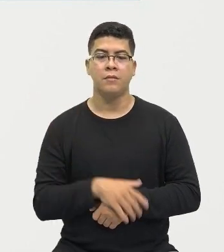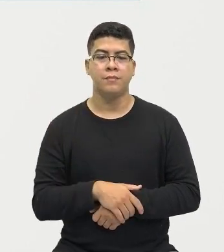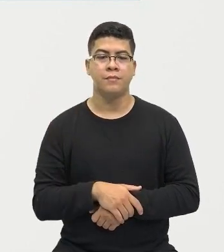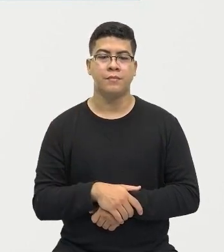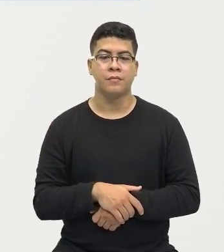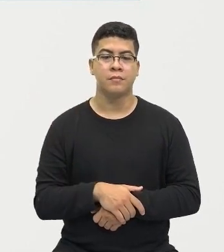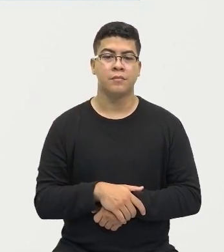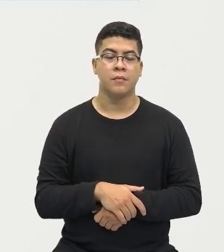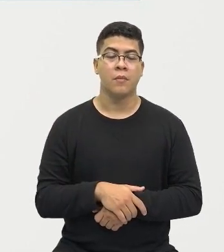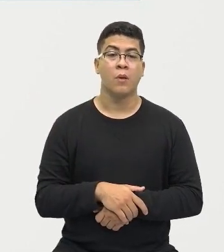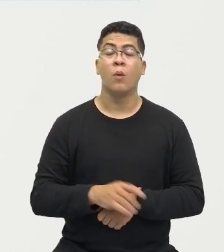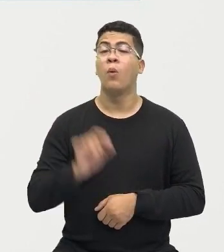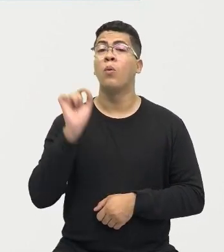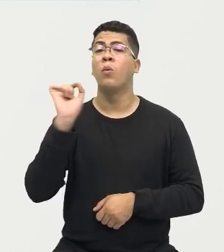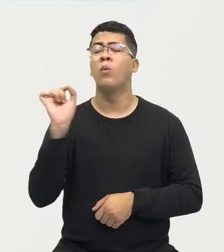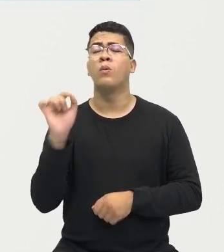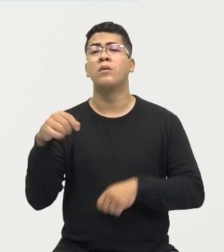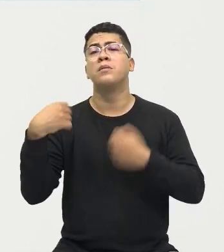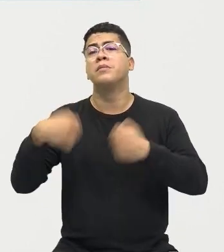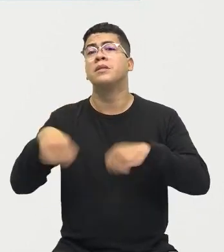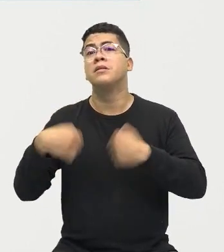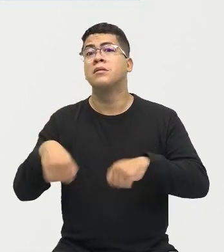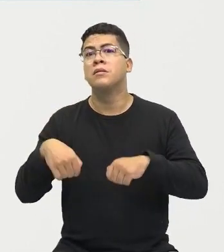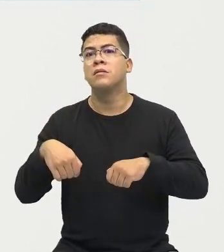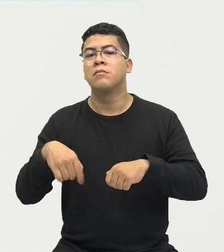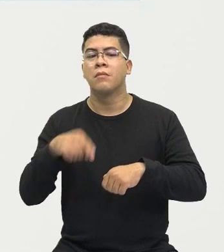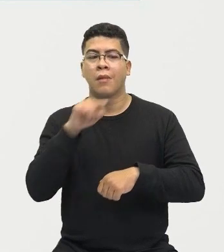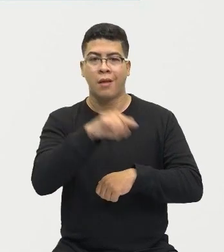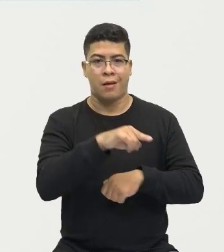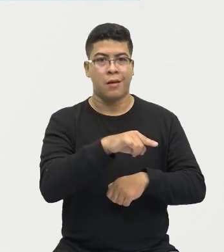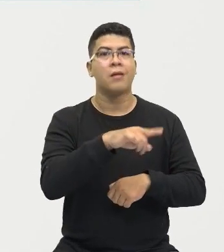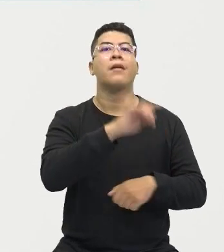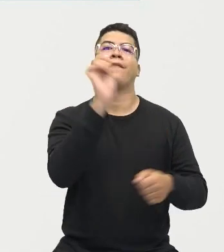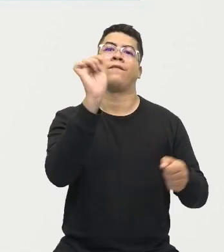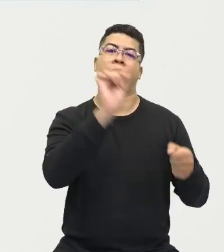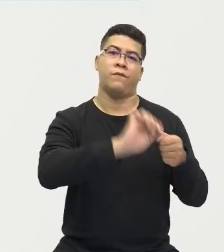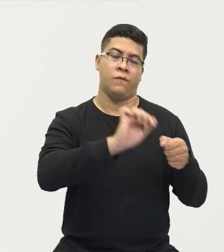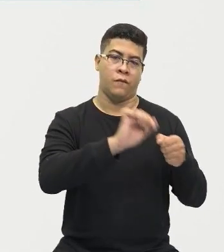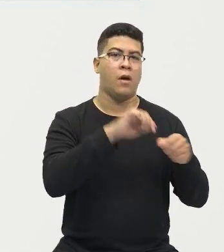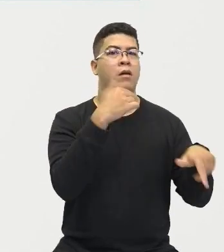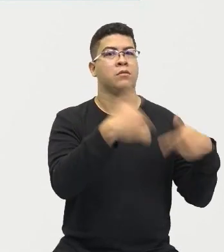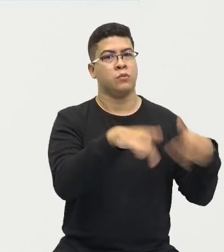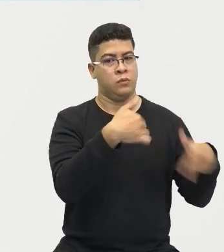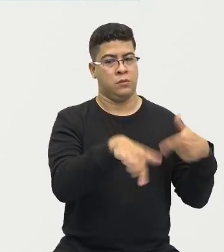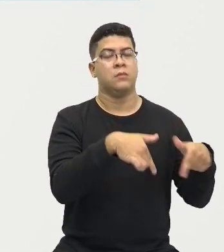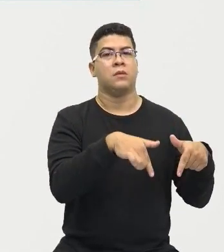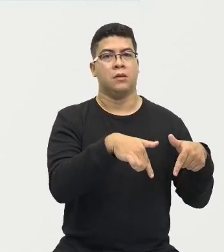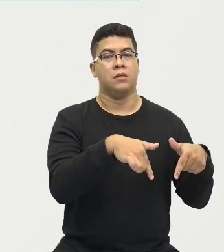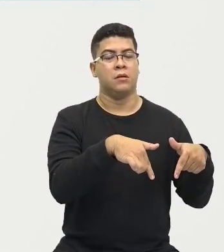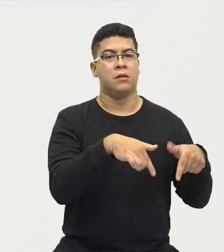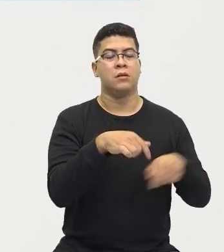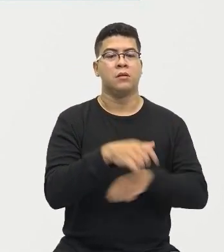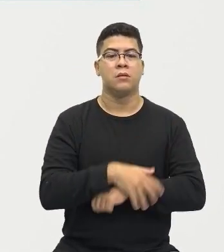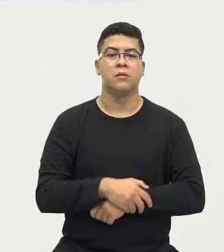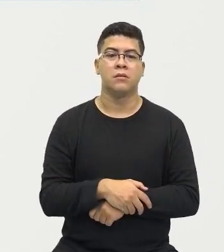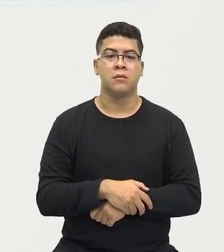eles façam o trabalho. O que é necessário? Que eles façam o trabalho. Então, já temos o sujeito aqui. Toda essa oração